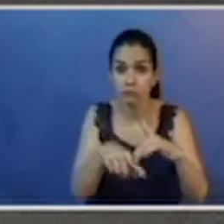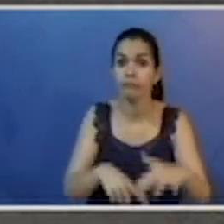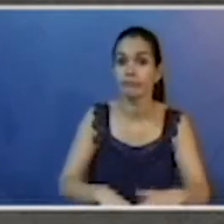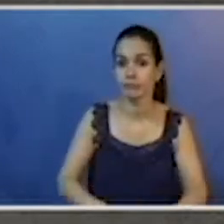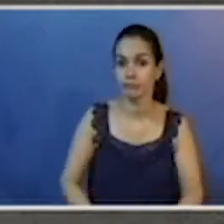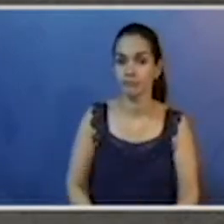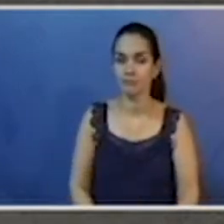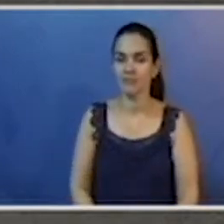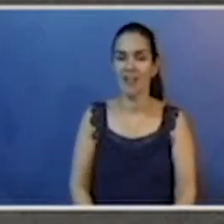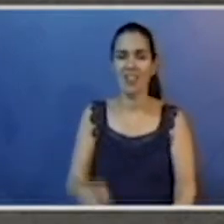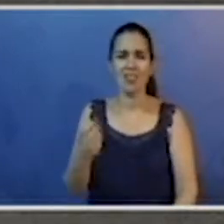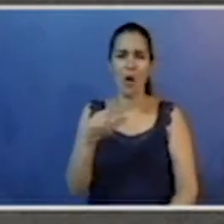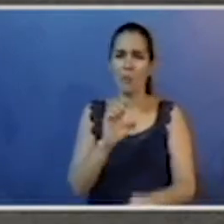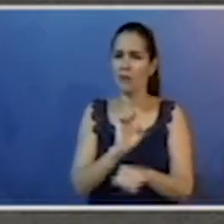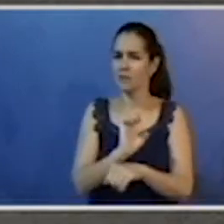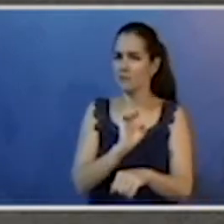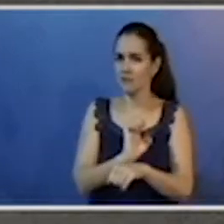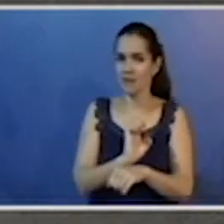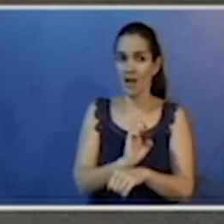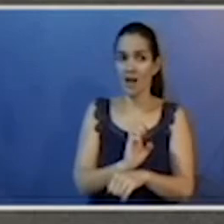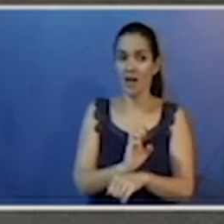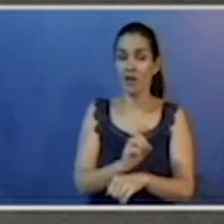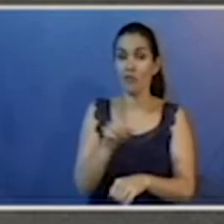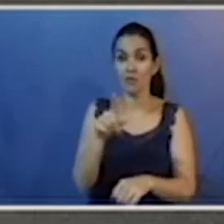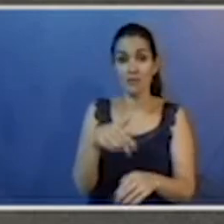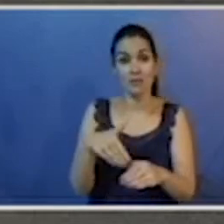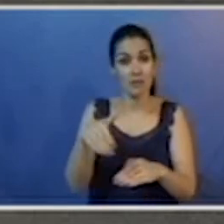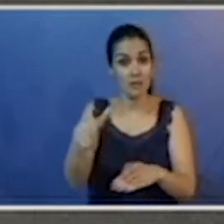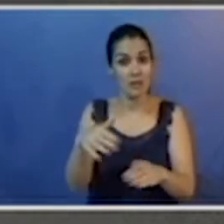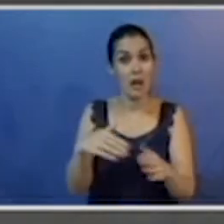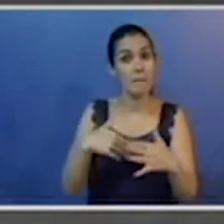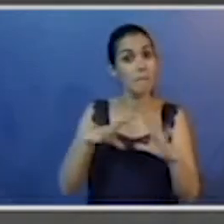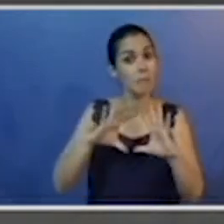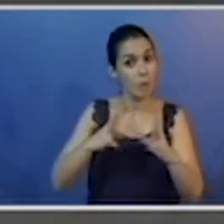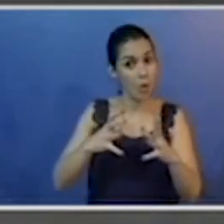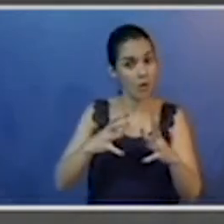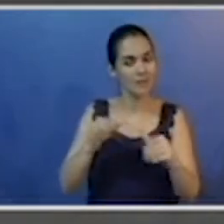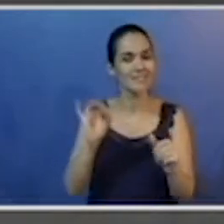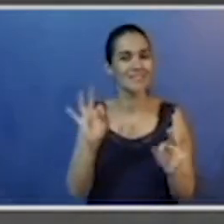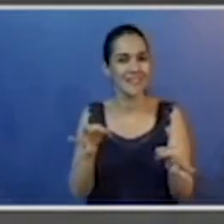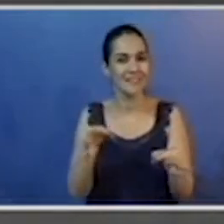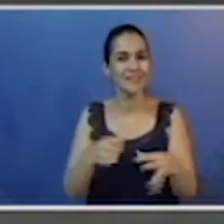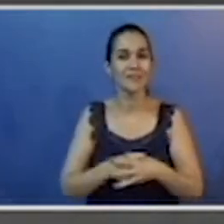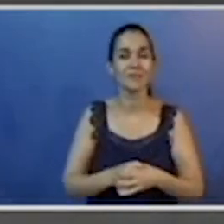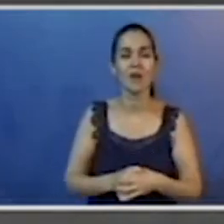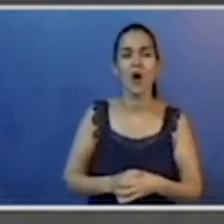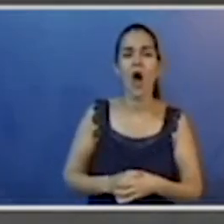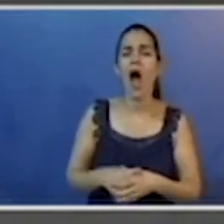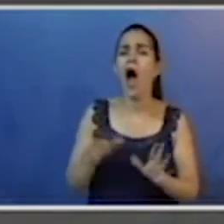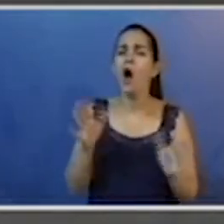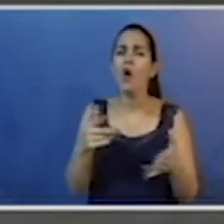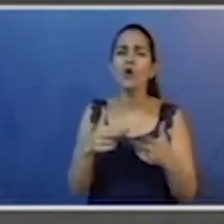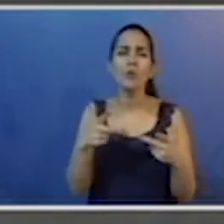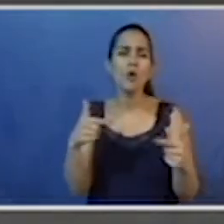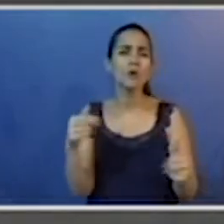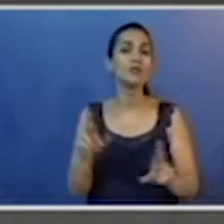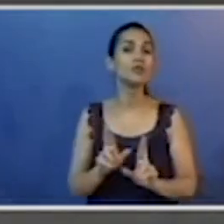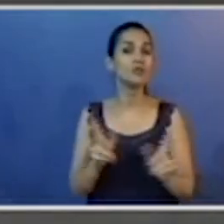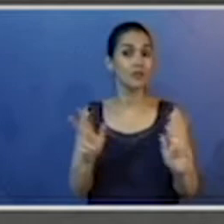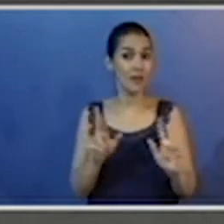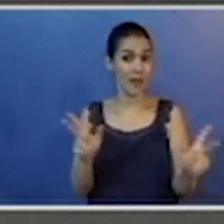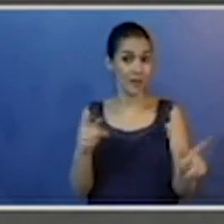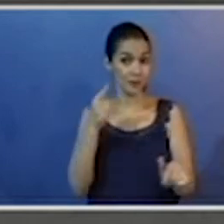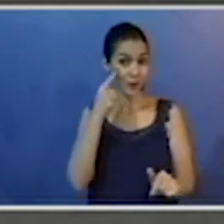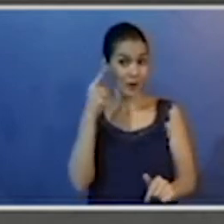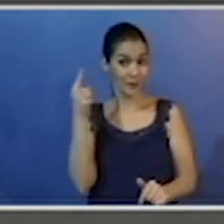bola não é ela que tem que vir você é você que tem que ir até ela certo vou tentar um negócio um pouco diferente com essa bola